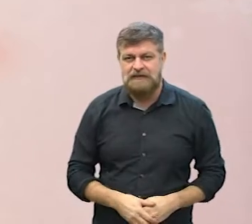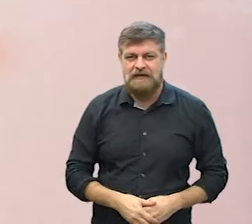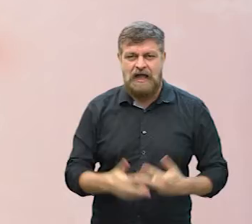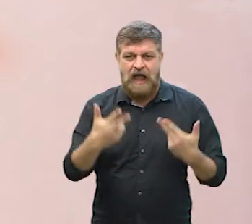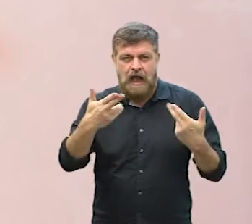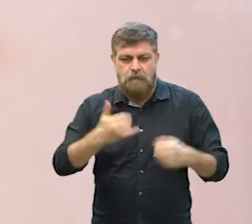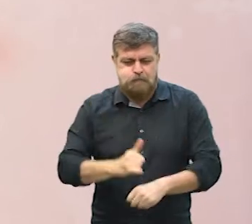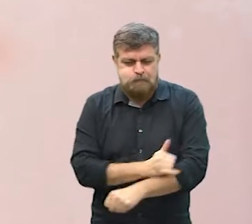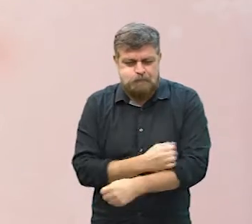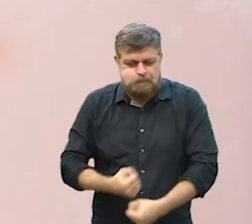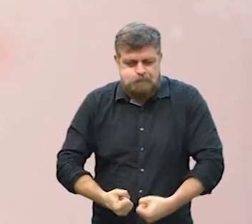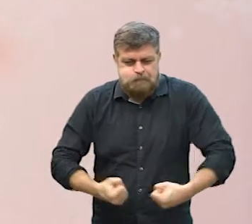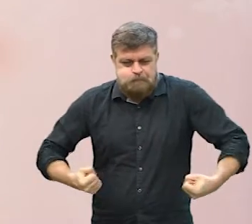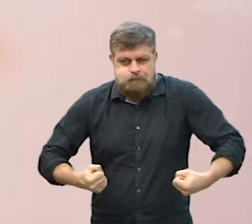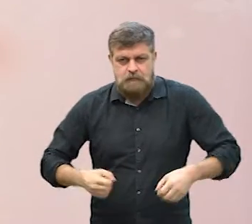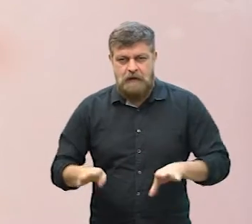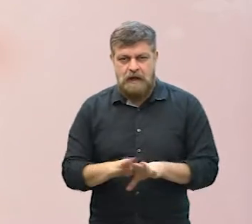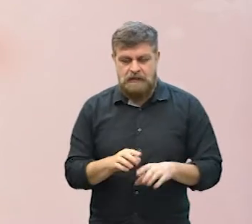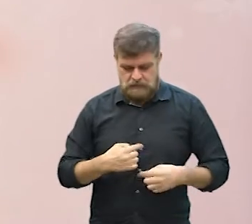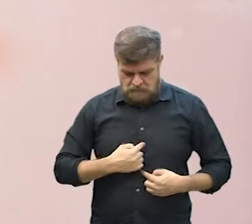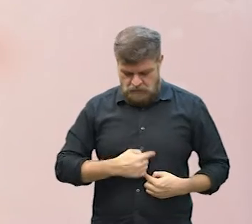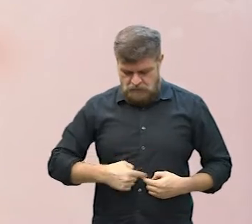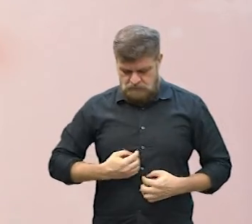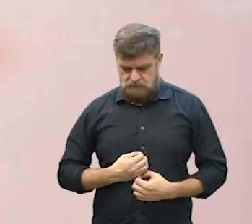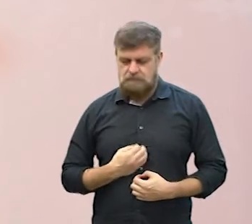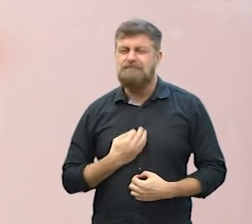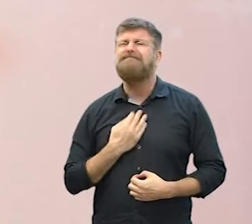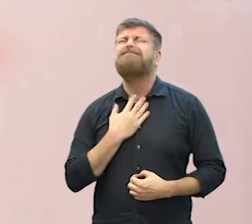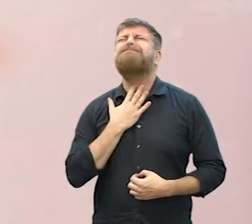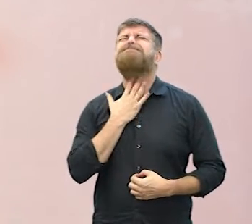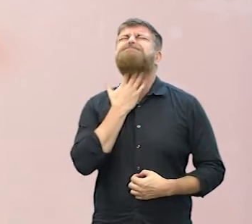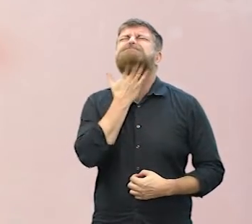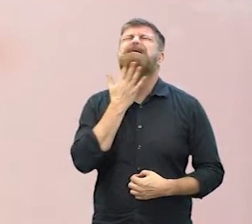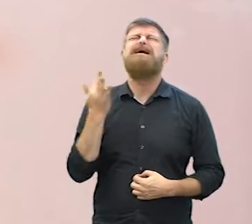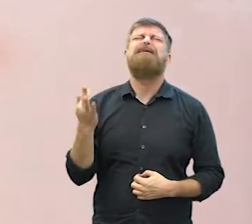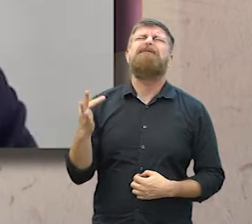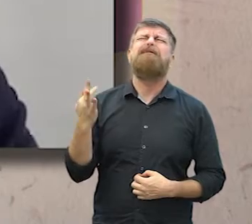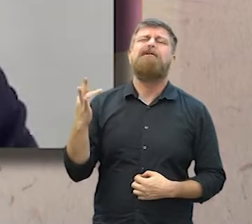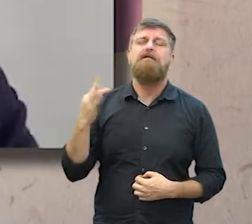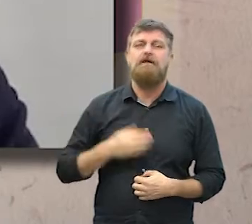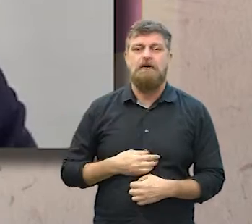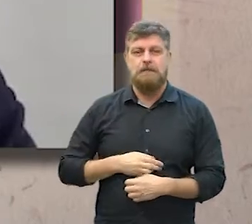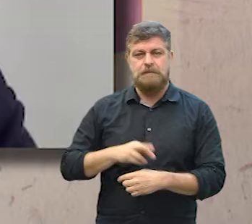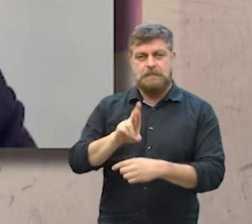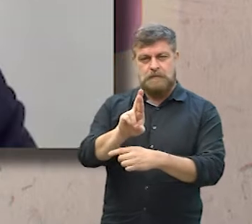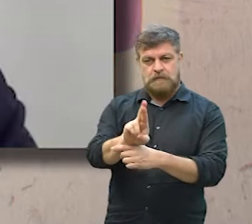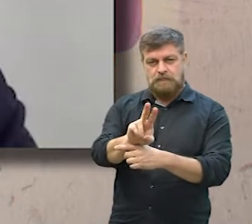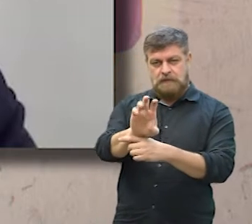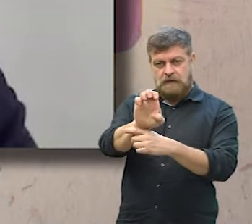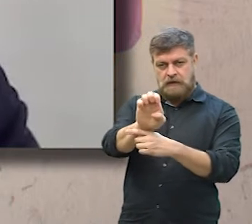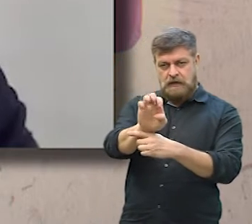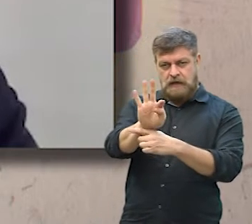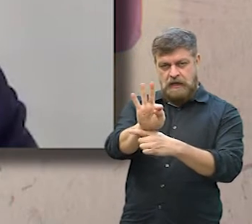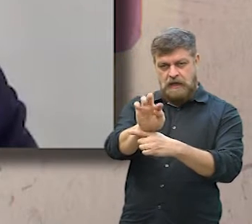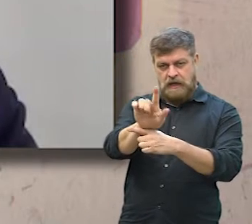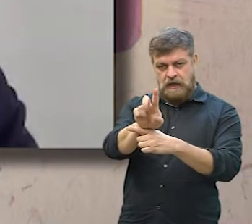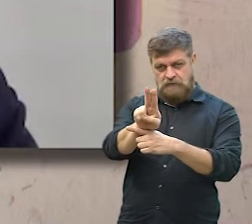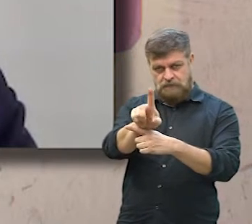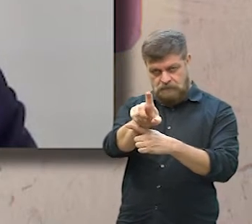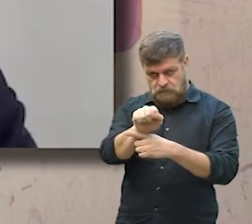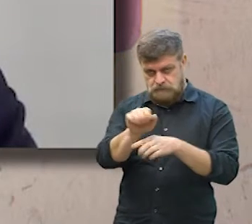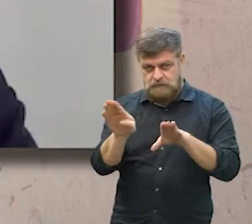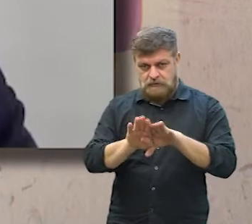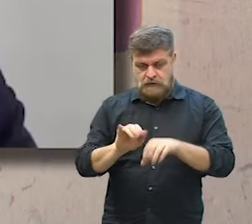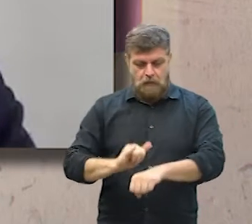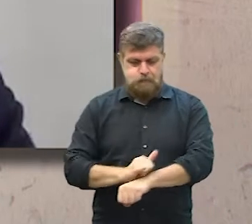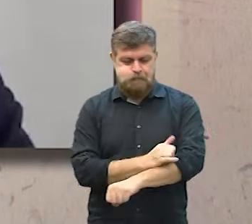como obesidade, refluxo, também podem aí desencadear? Sim, sim, são outras causas, né? O refluxo,